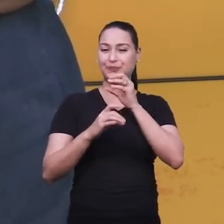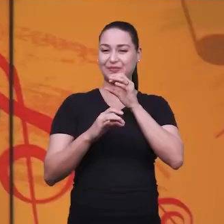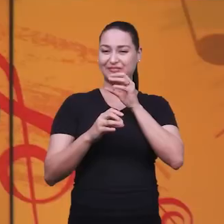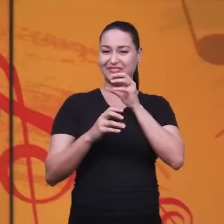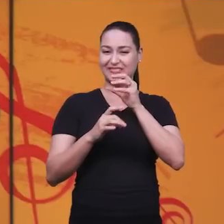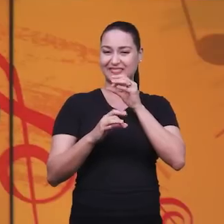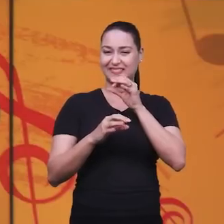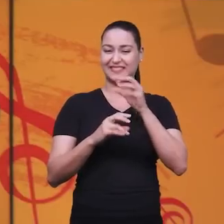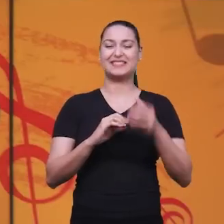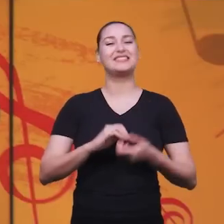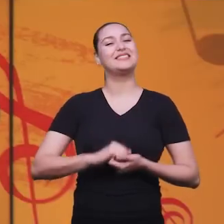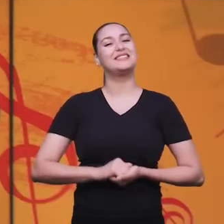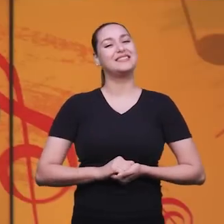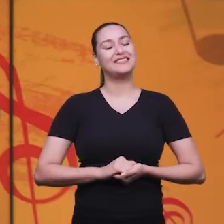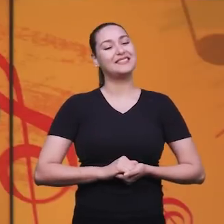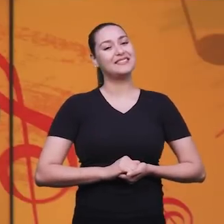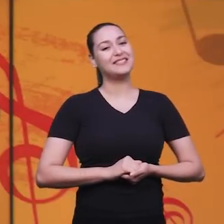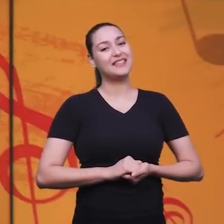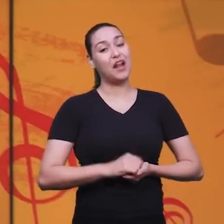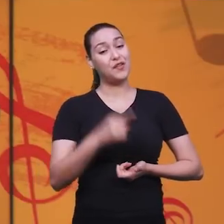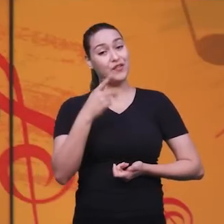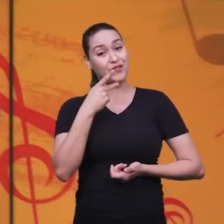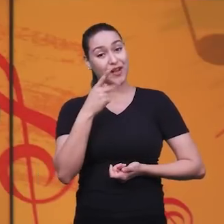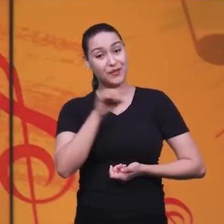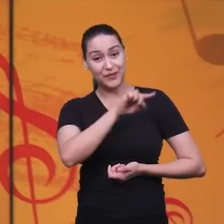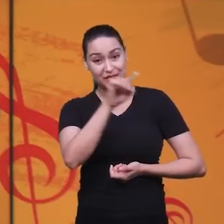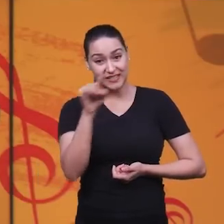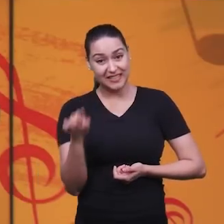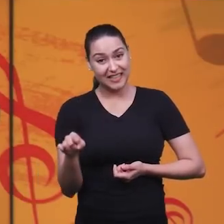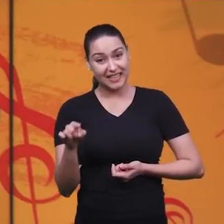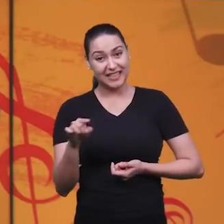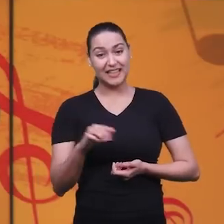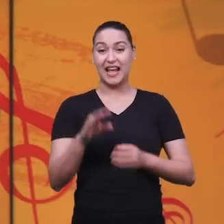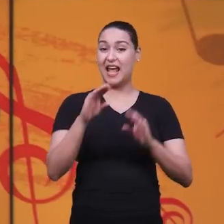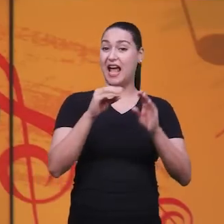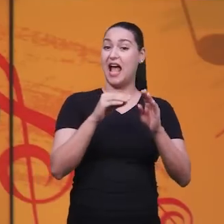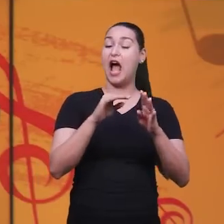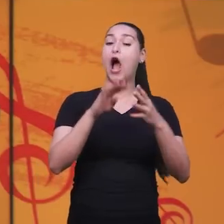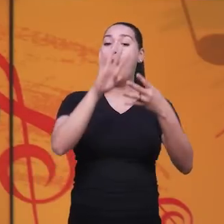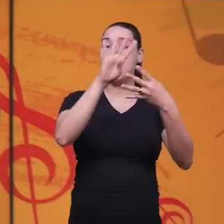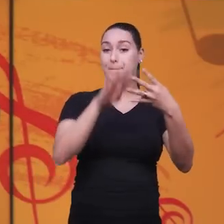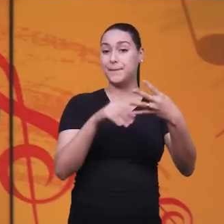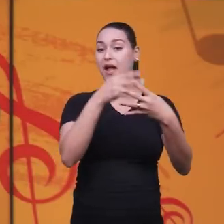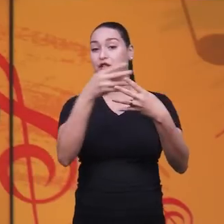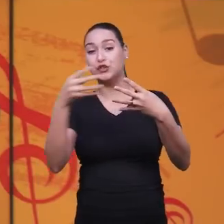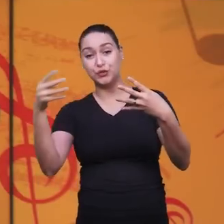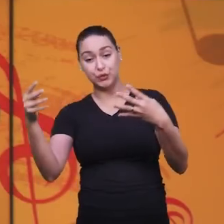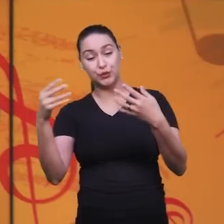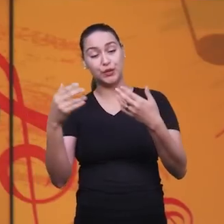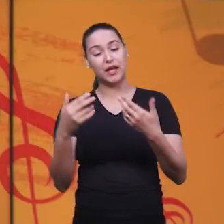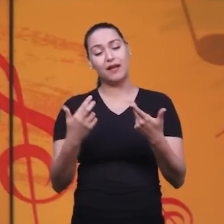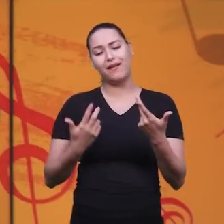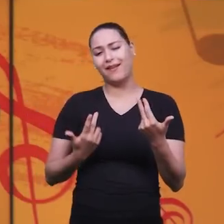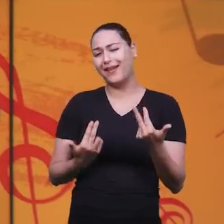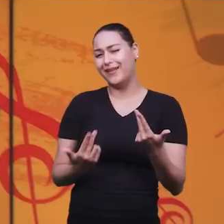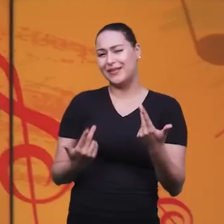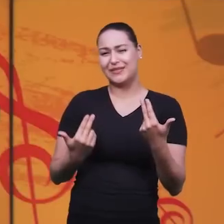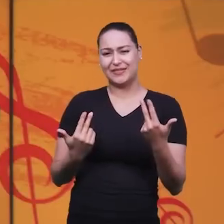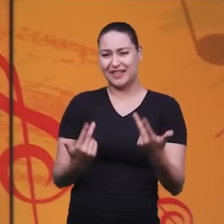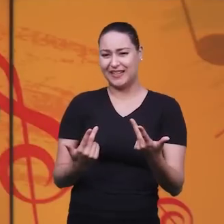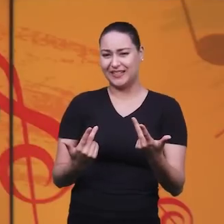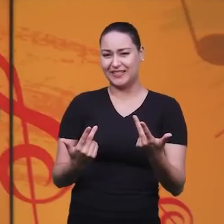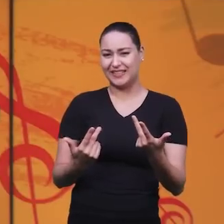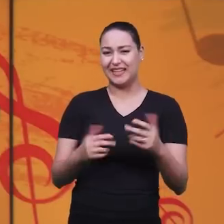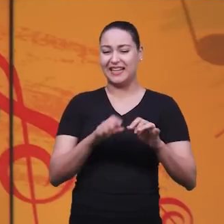doce faz. E aqui eu quero dizer para vocês, esta partitura está da mesma forma